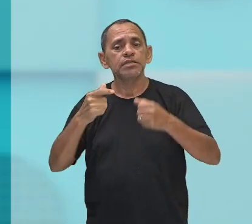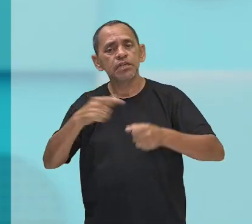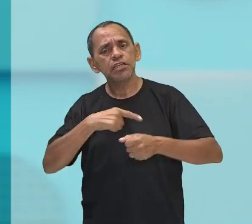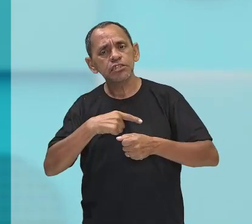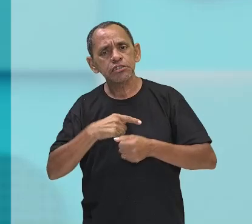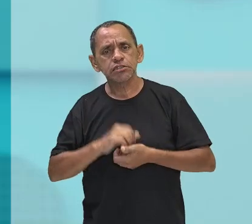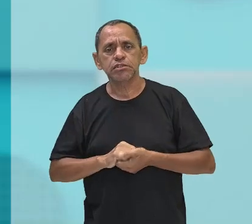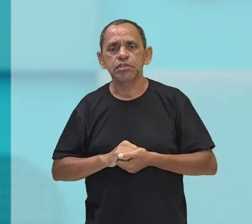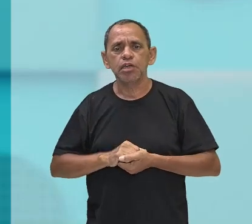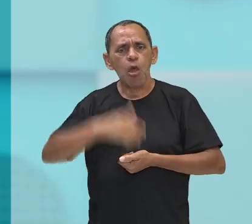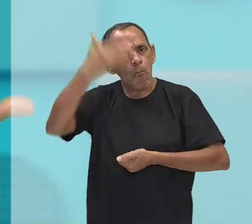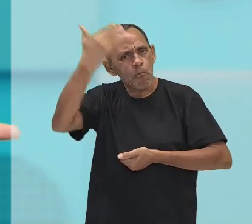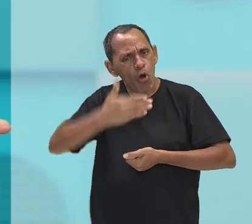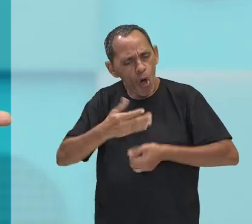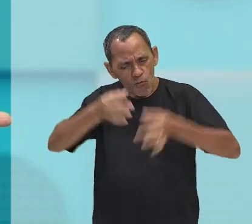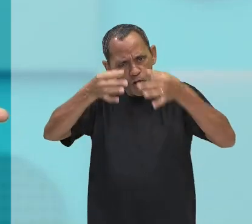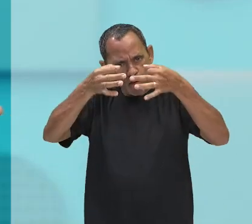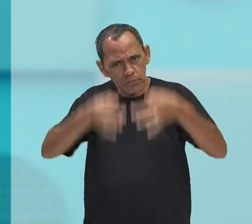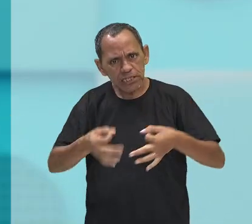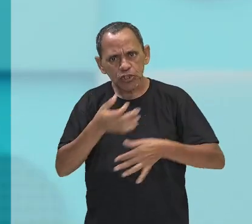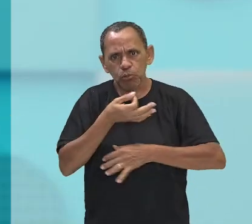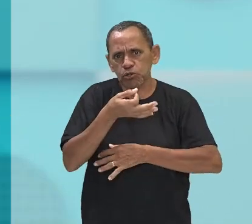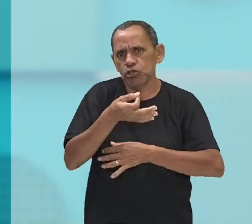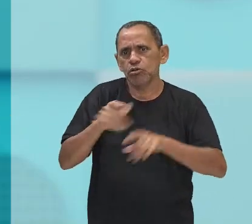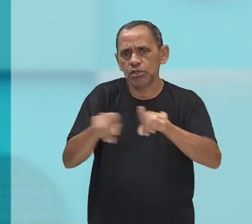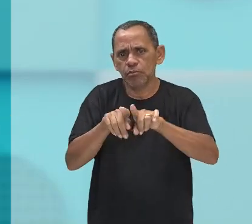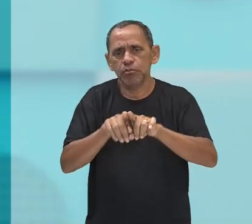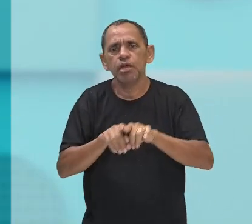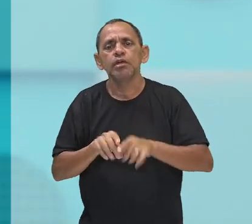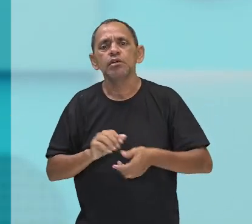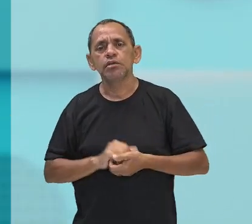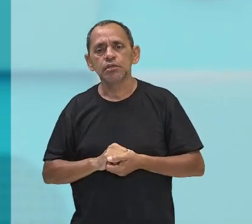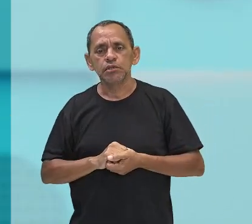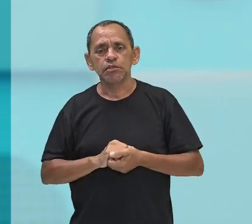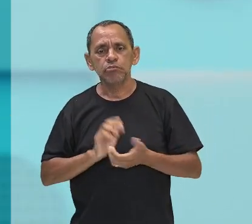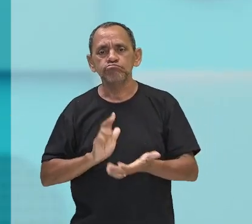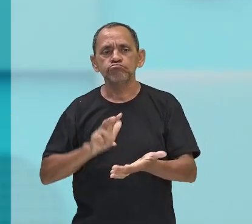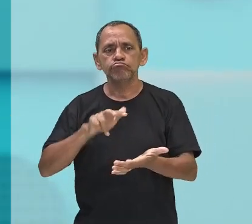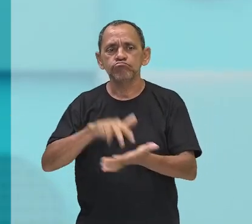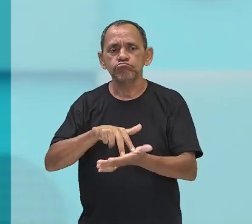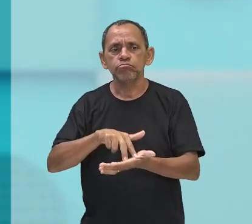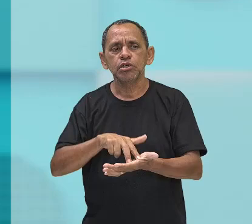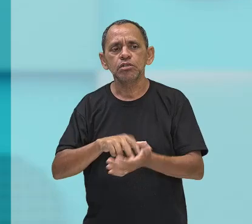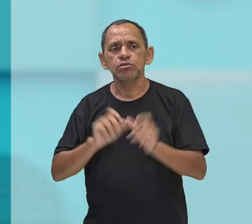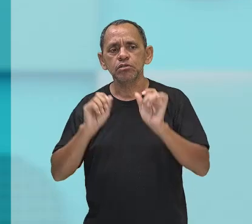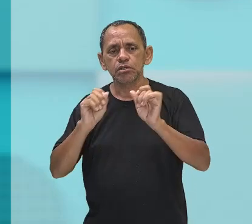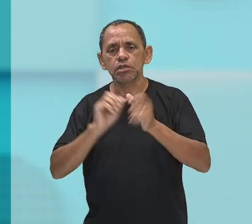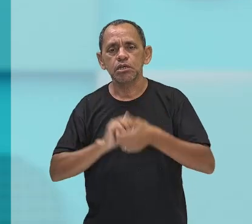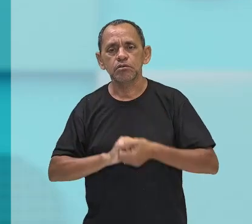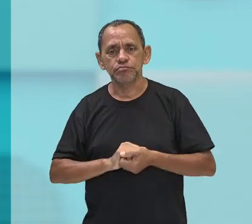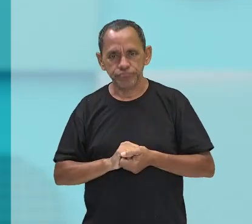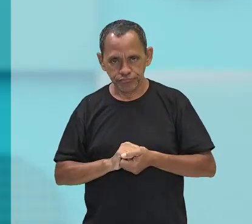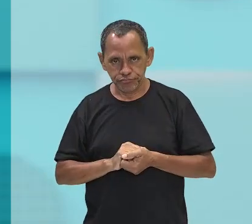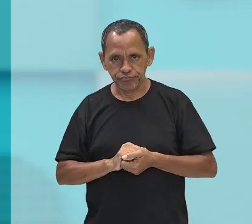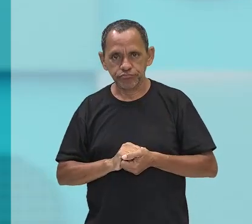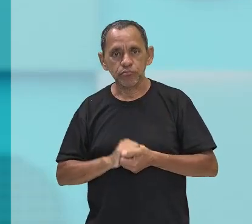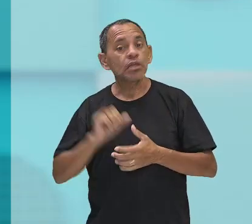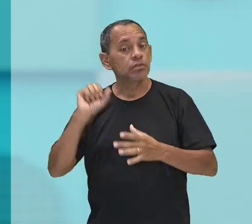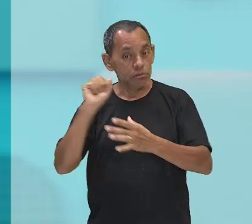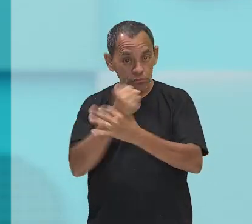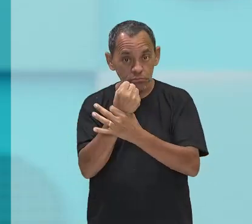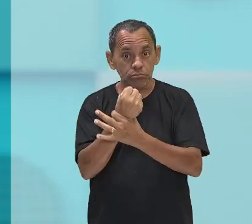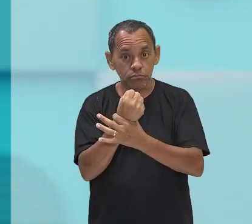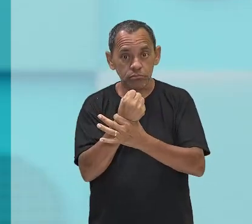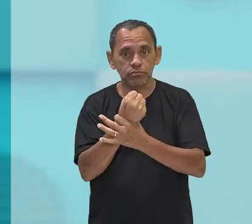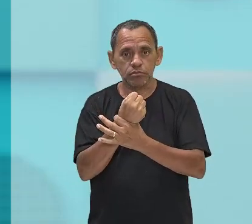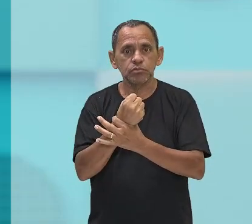evidências, né, para que eu tenha um posicionamento crítico, algo que realmente seja sólido, que tenha fundamento, para eu ter uma